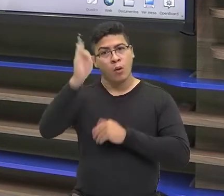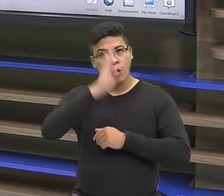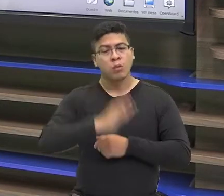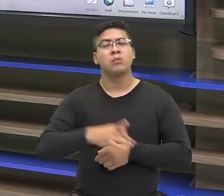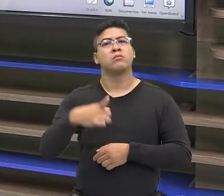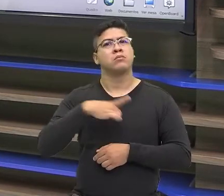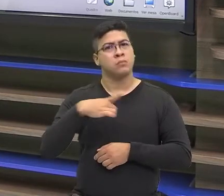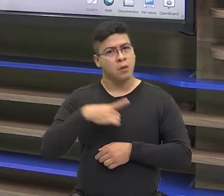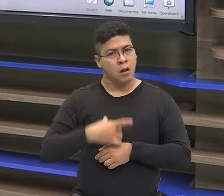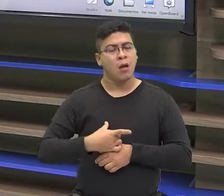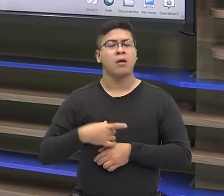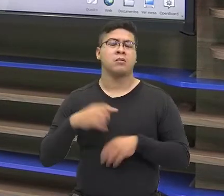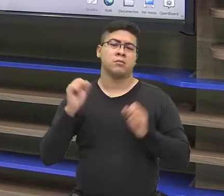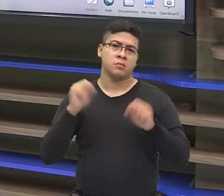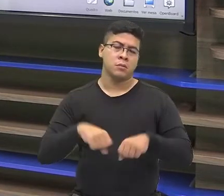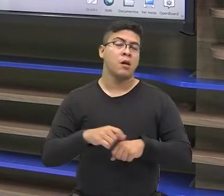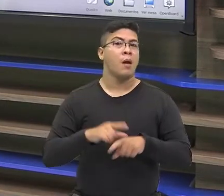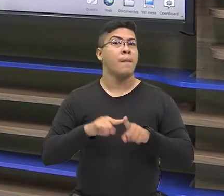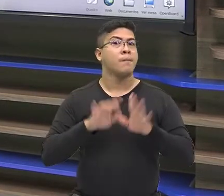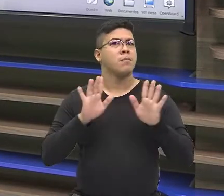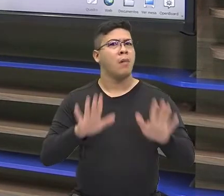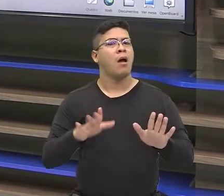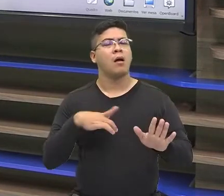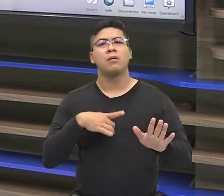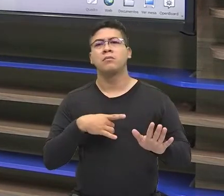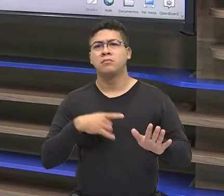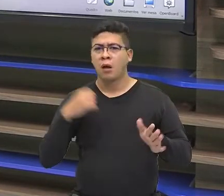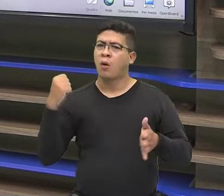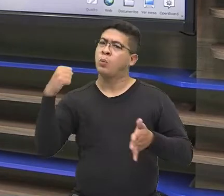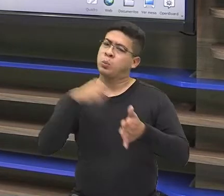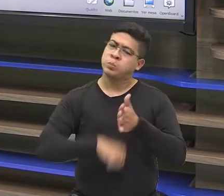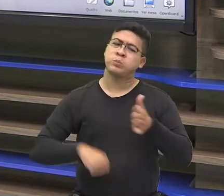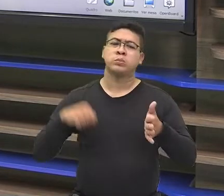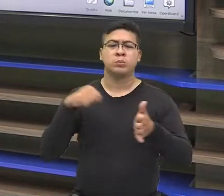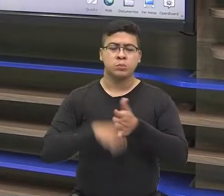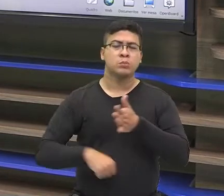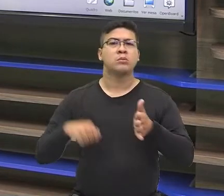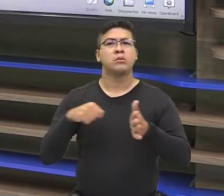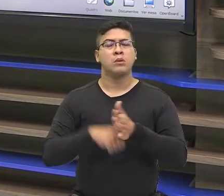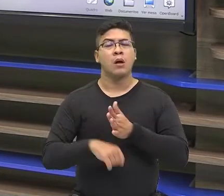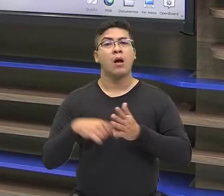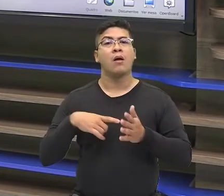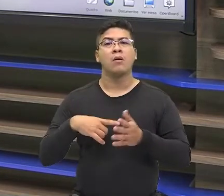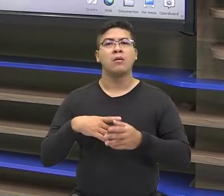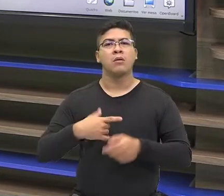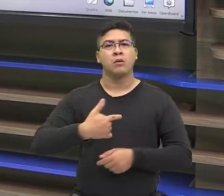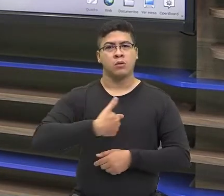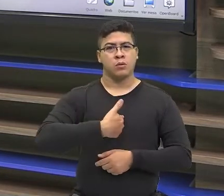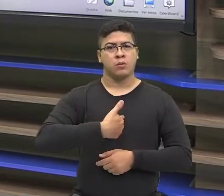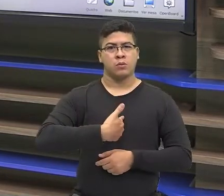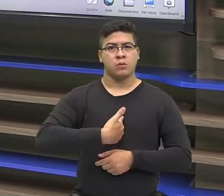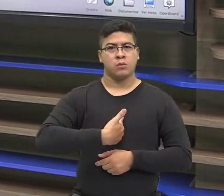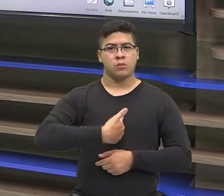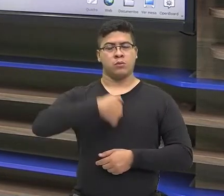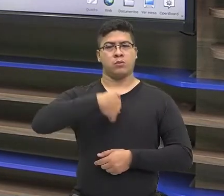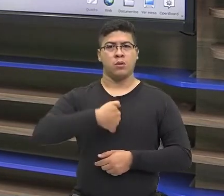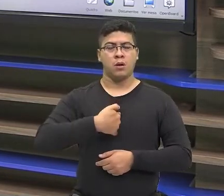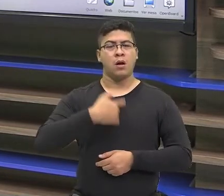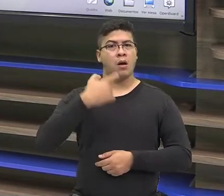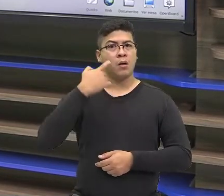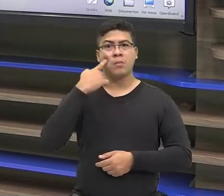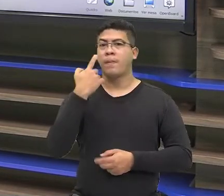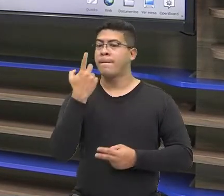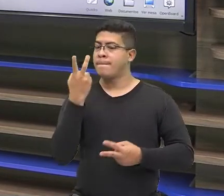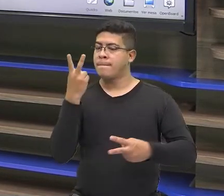existe petróleo no Brasil. E ele insistiu tanto que Vargas mandou prender, ele ficou um tempo preso